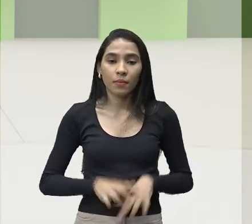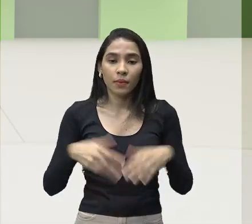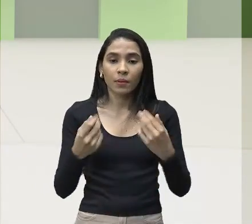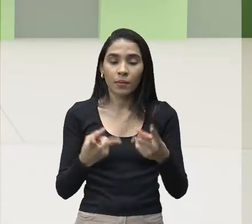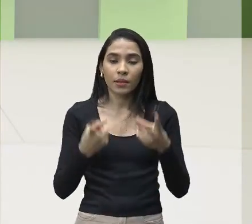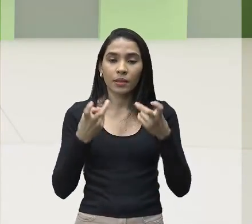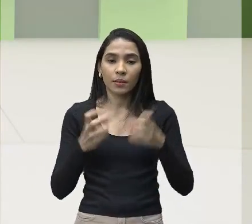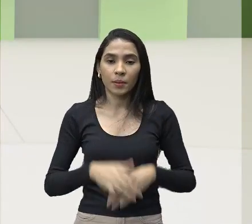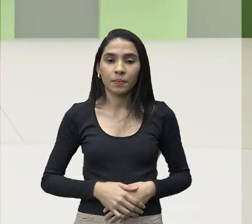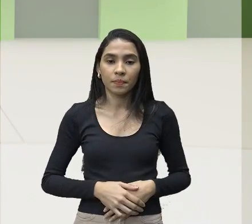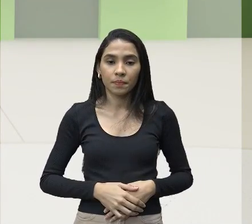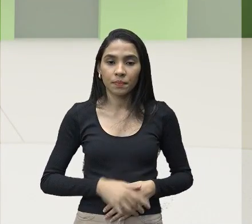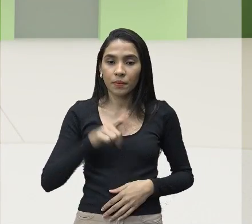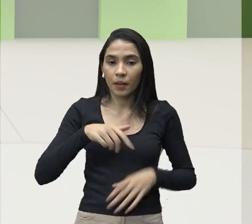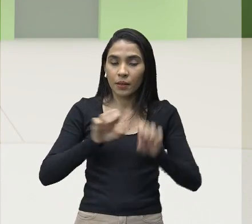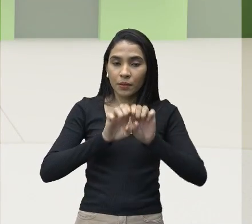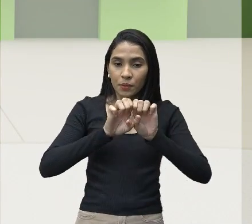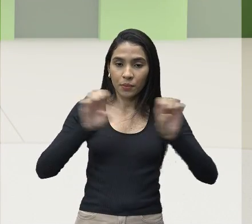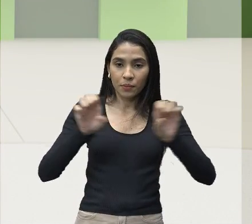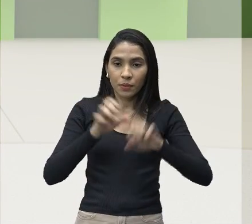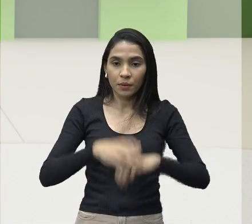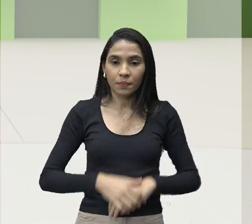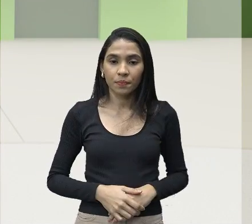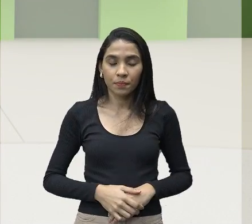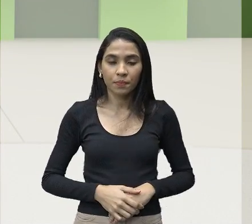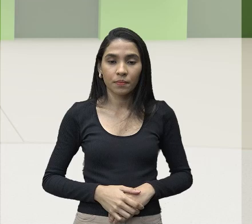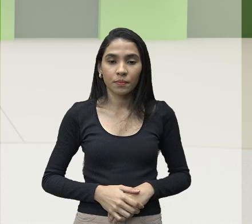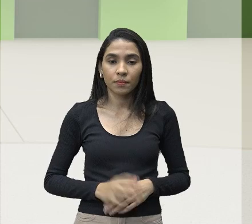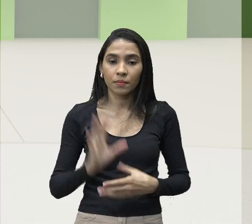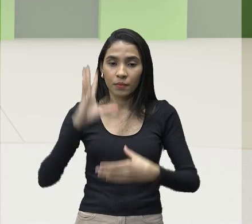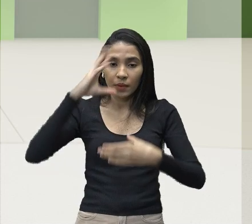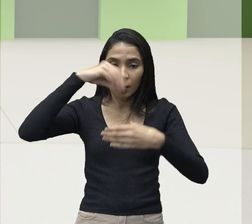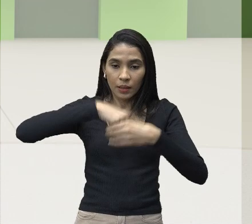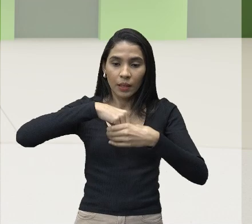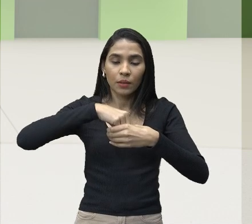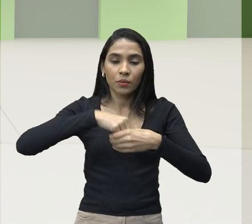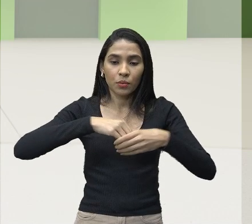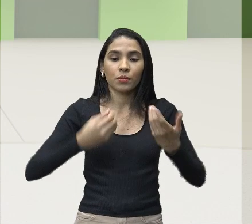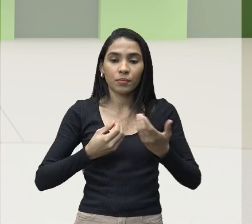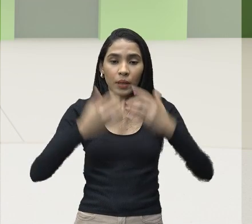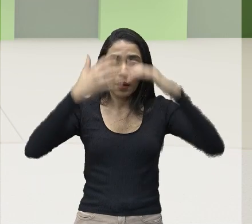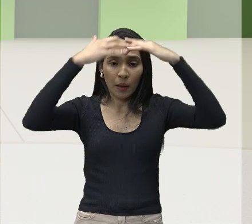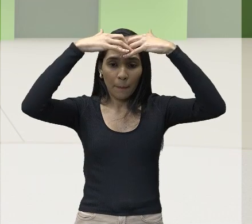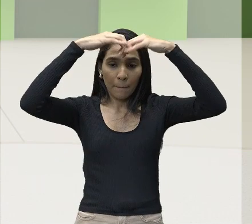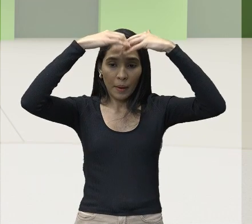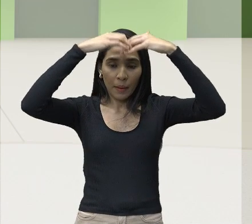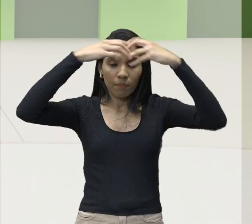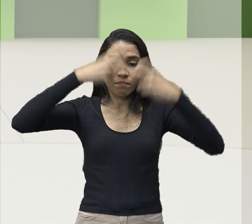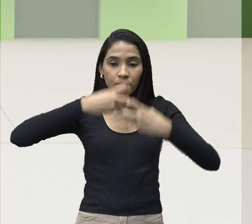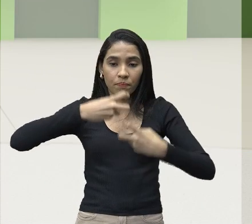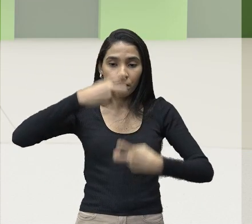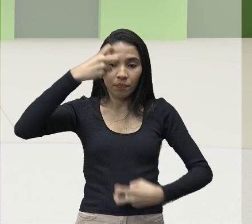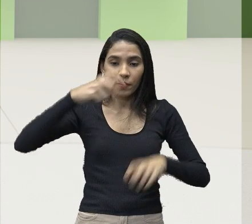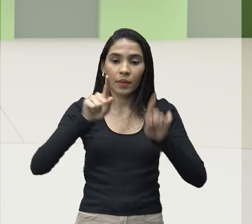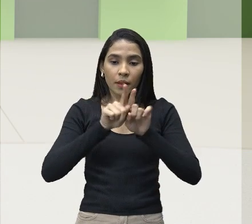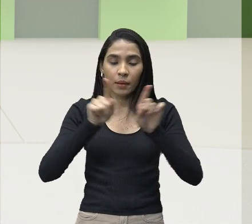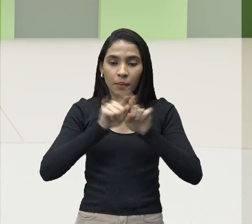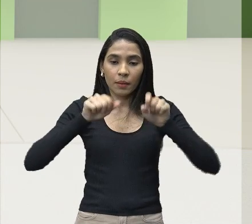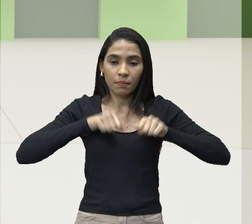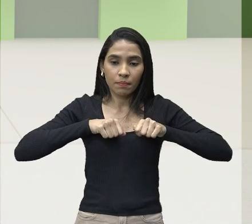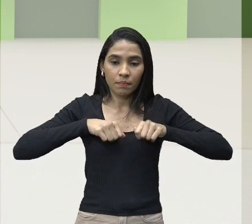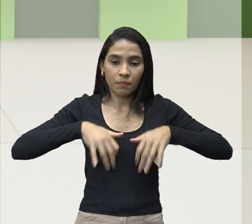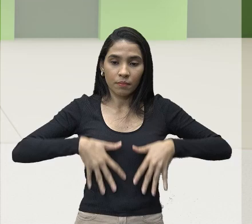observar aqui essas estruturas que fazem parte, né, dos nervos cranianos e dos nervos espinhais também.